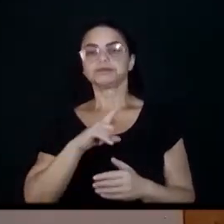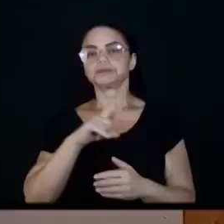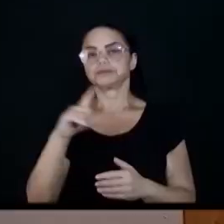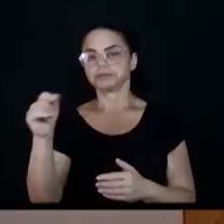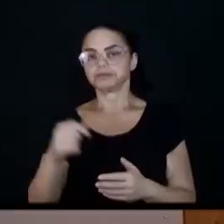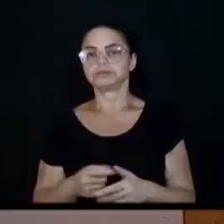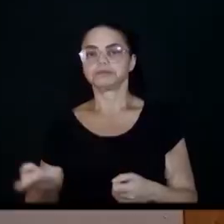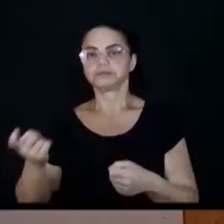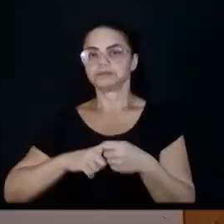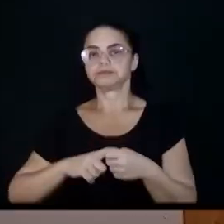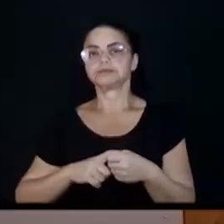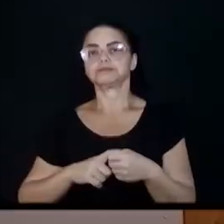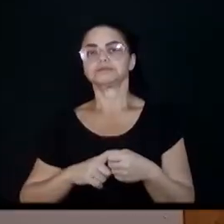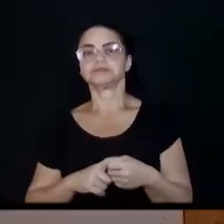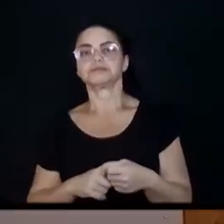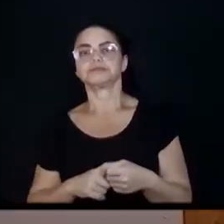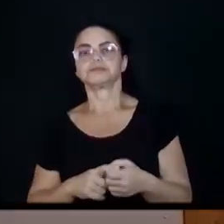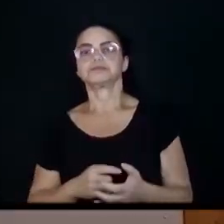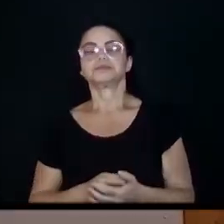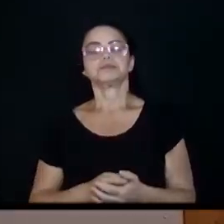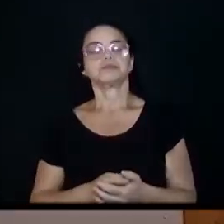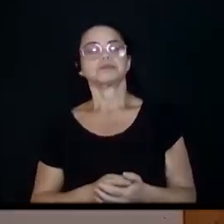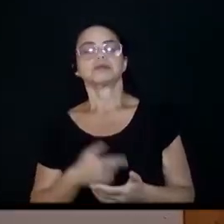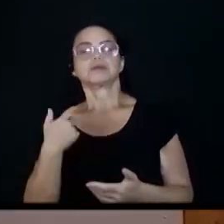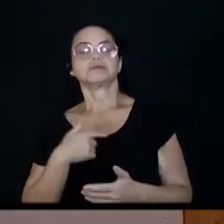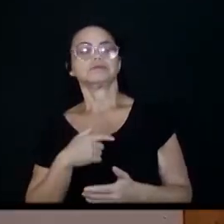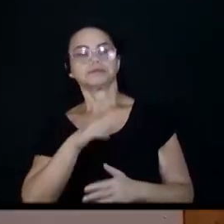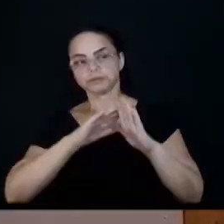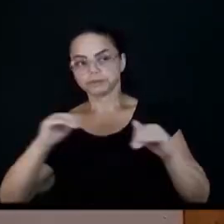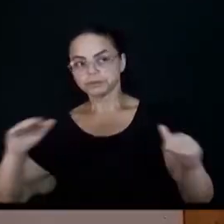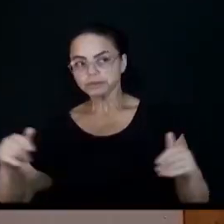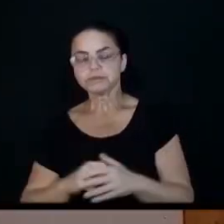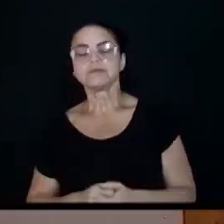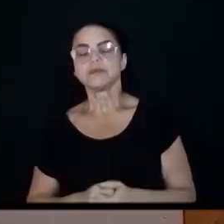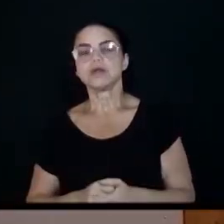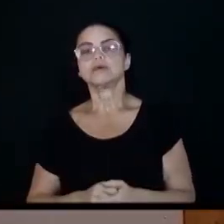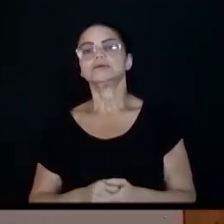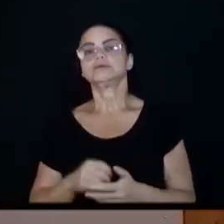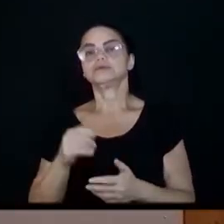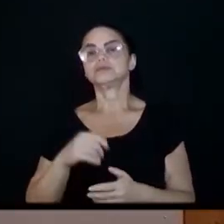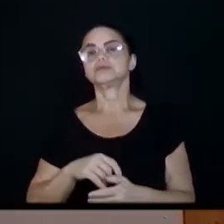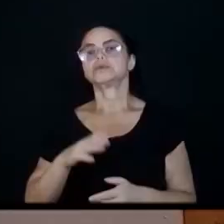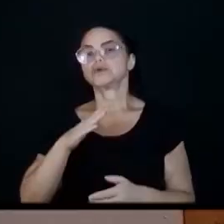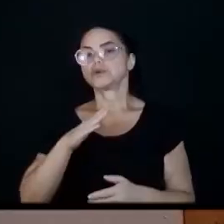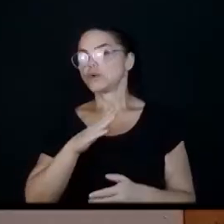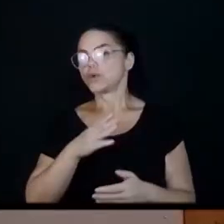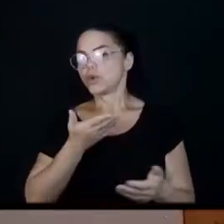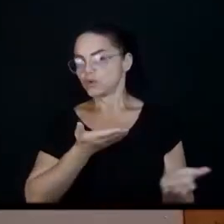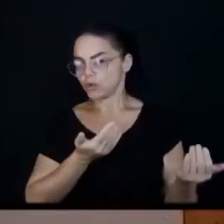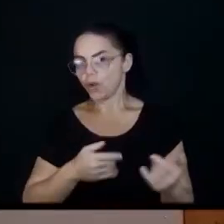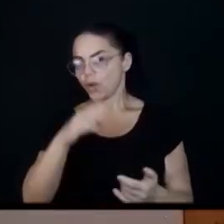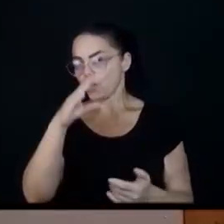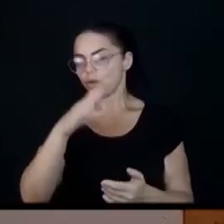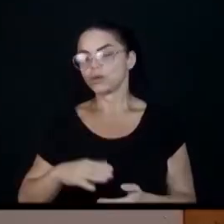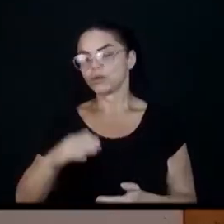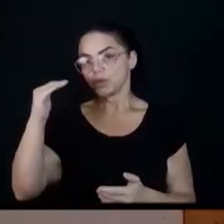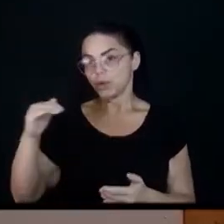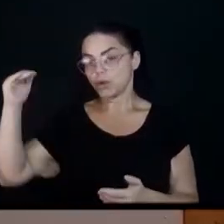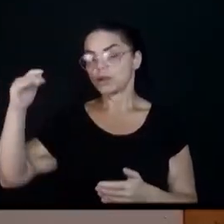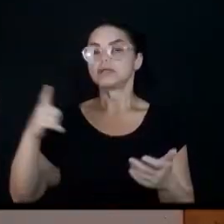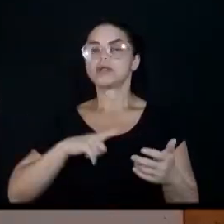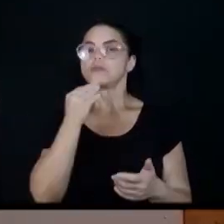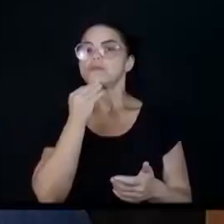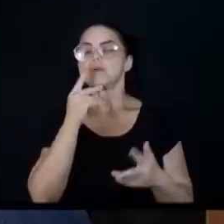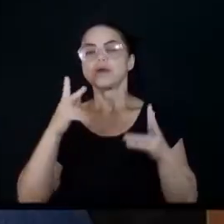isso, para que outras crianças, adolescentes, jovens e adultos tenham a mesma oportunidade, é de fato muito